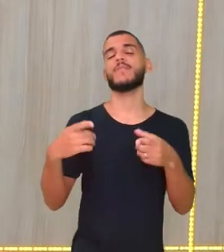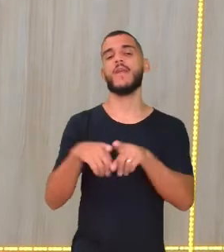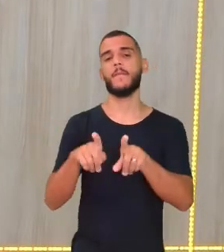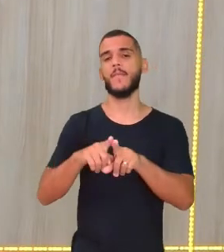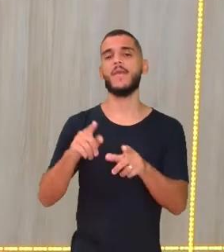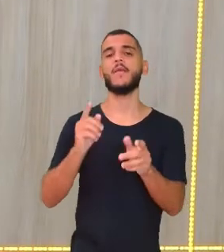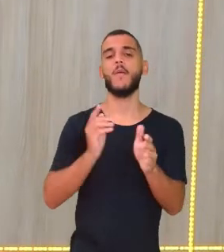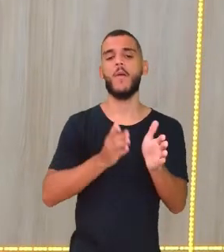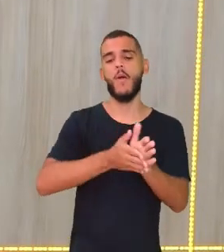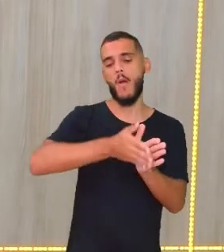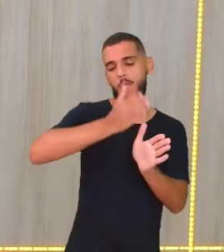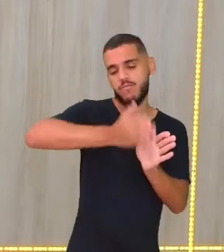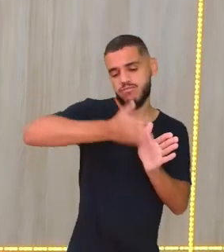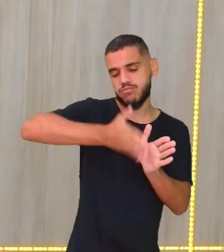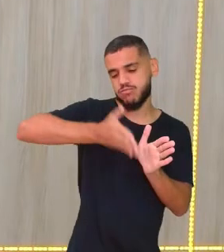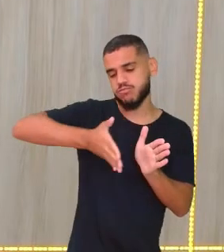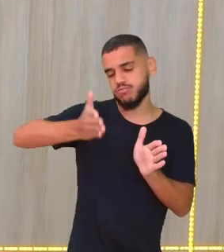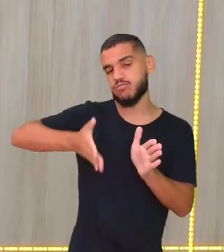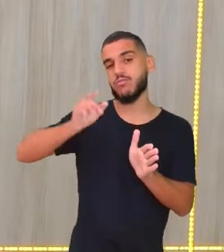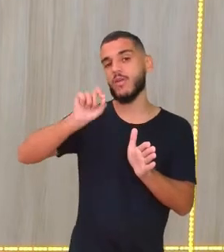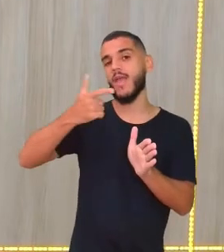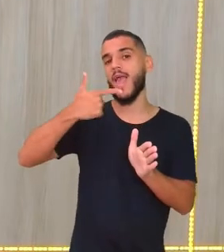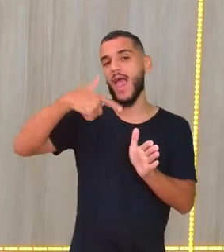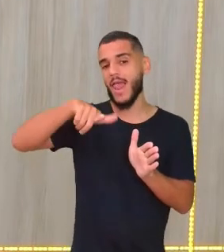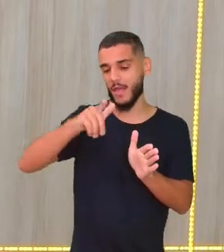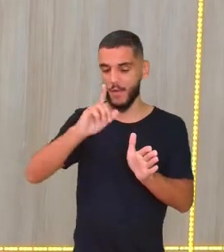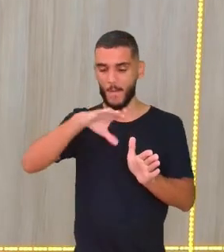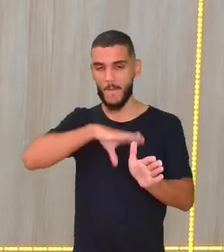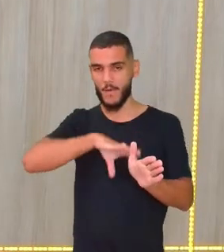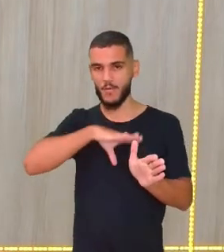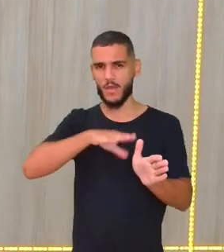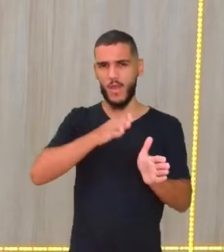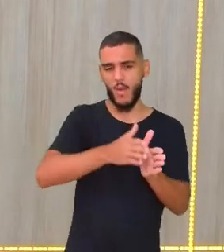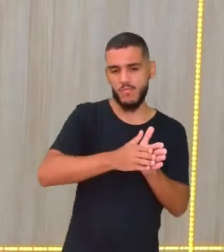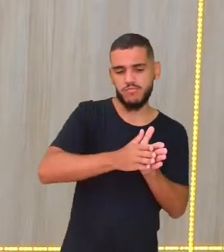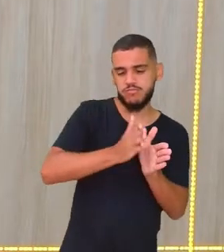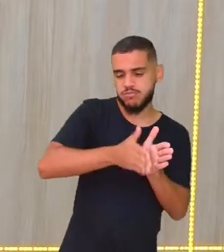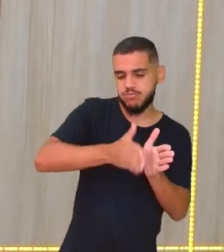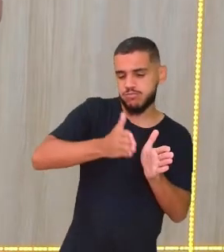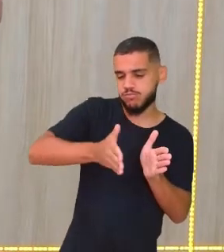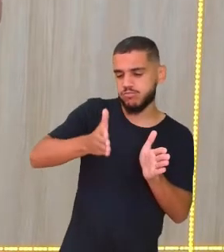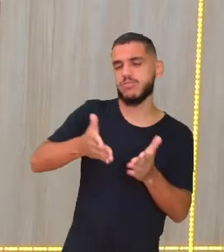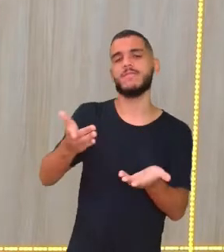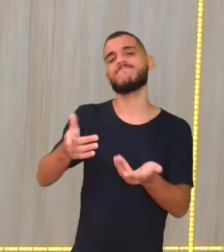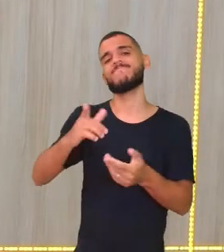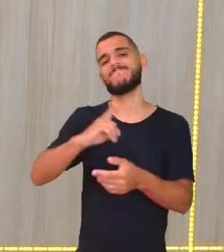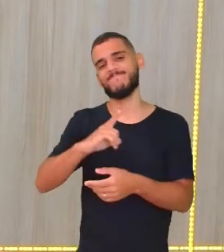língua portuguesa. Nossa língua, ela é linda, maravilhosa,